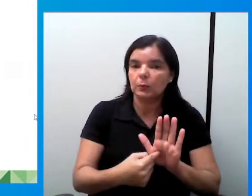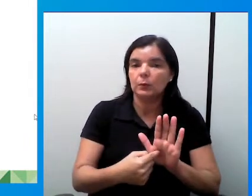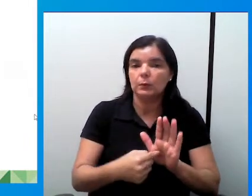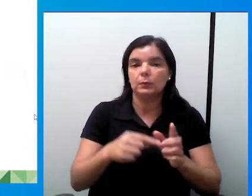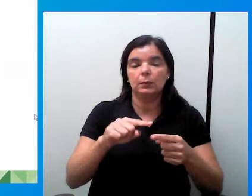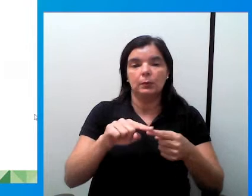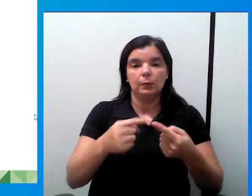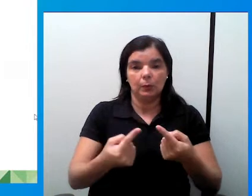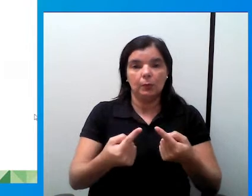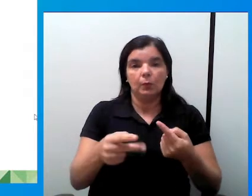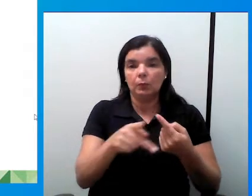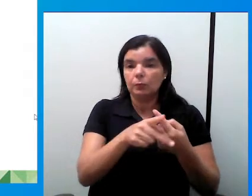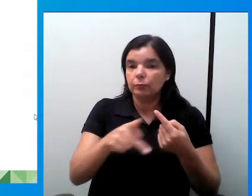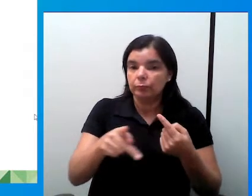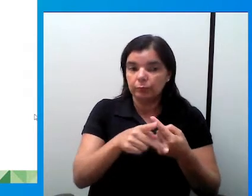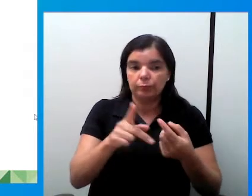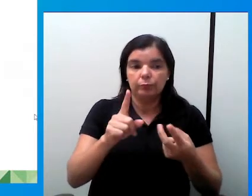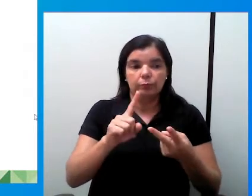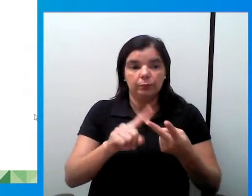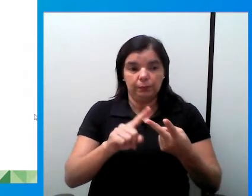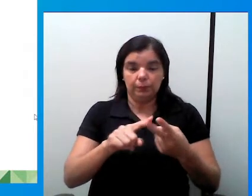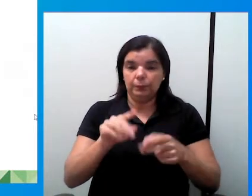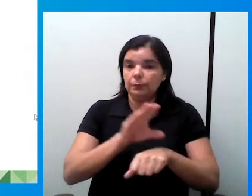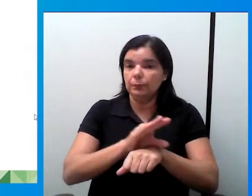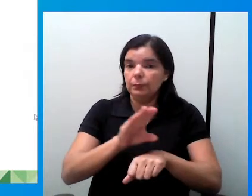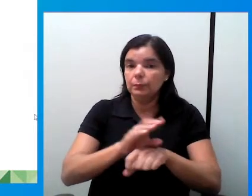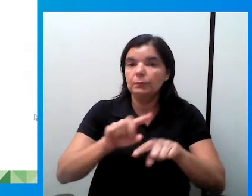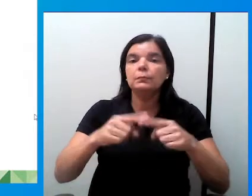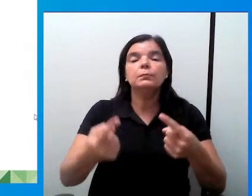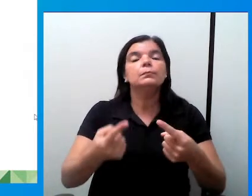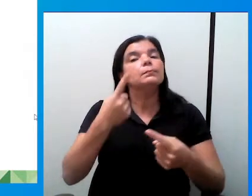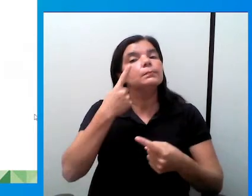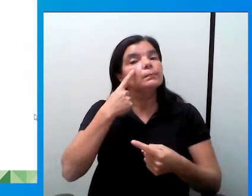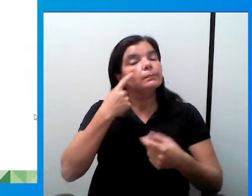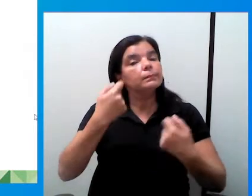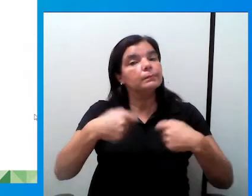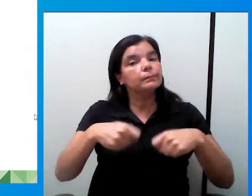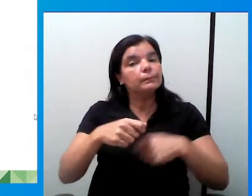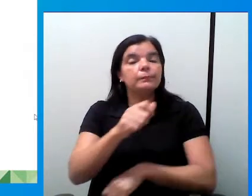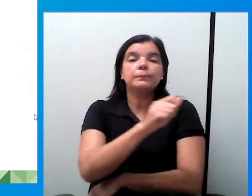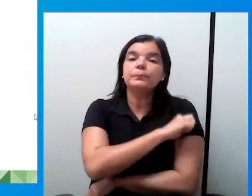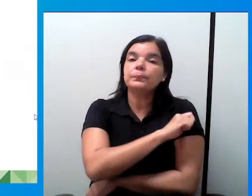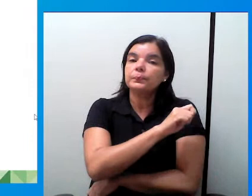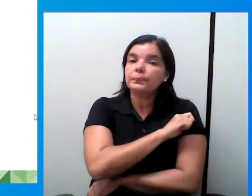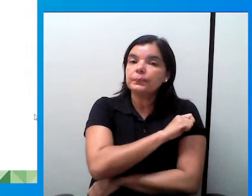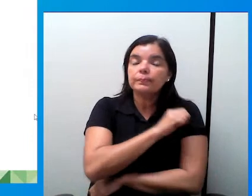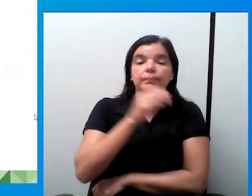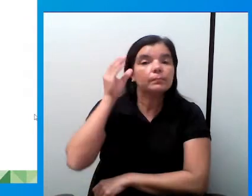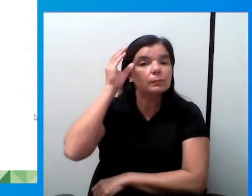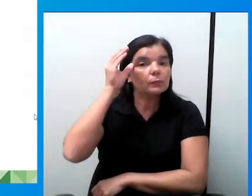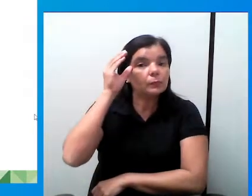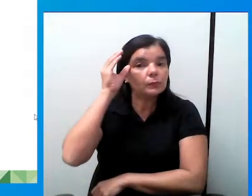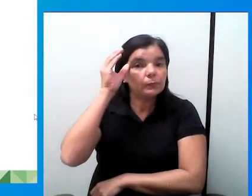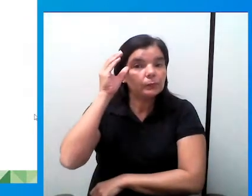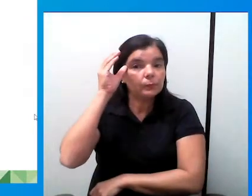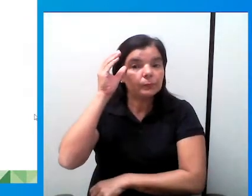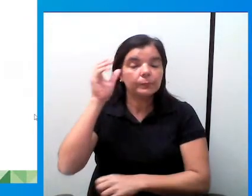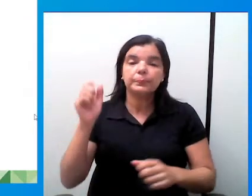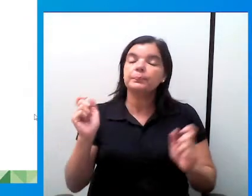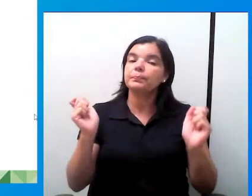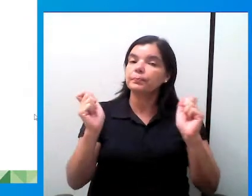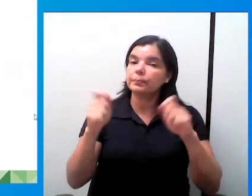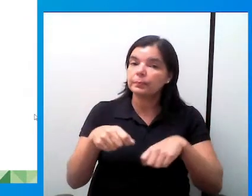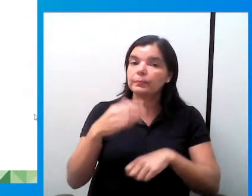e claro, os professores vinculados aos cursos, mas precisávamos também sensibilizar os alunos. Eles precisam estar